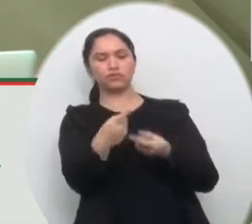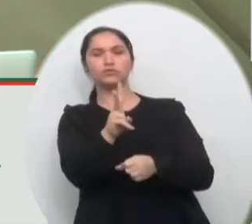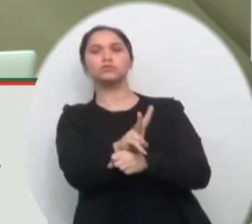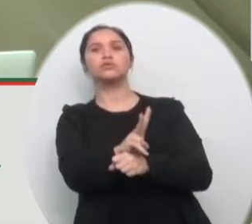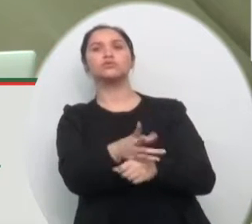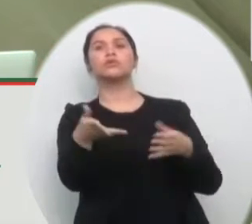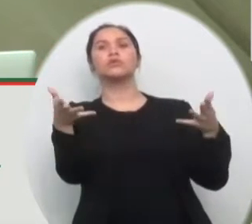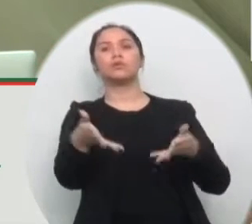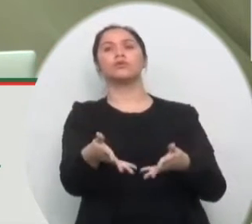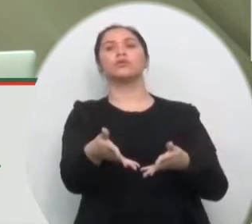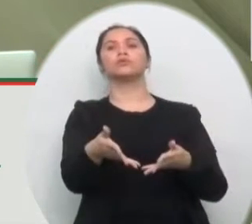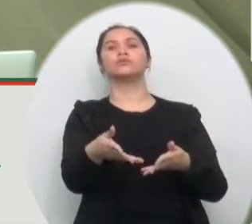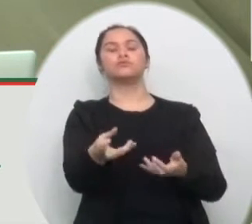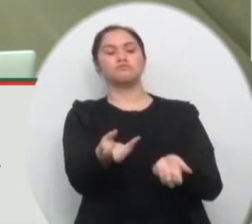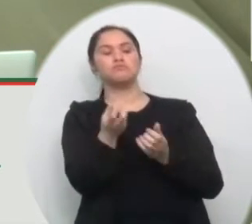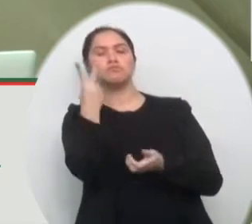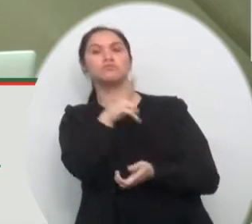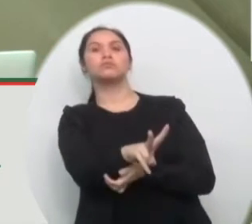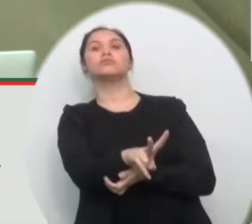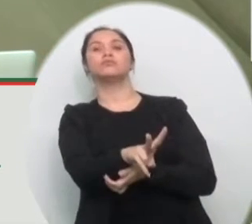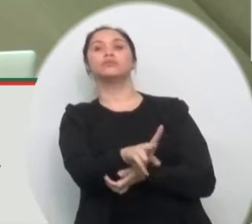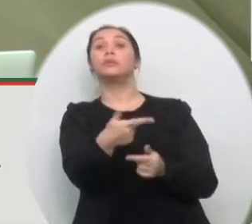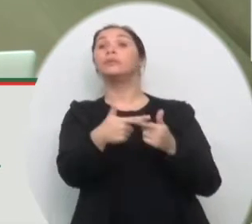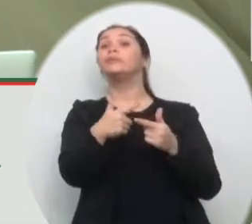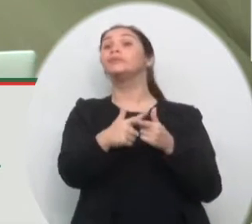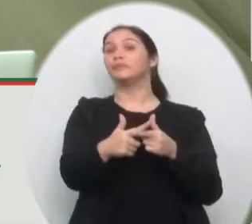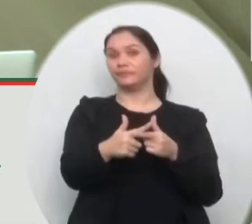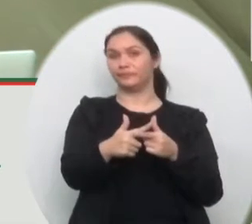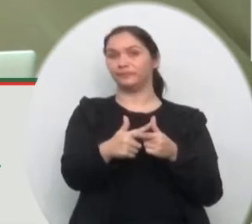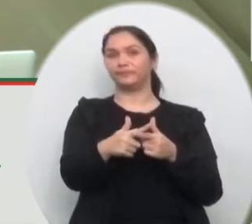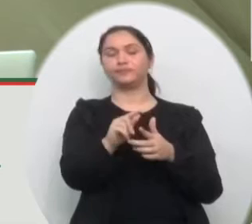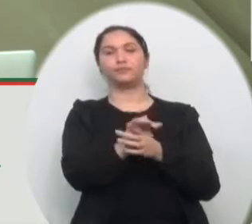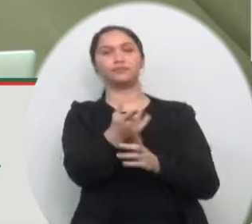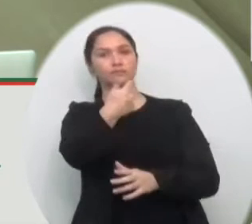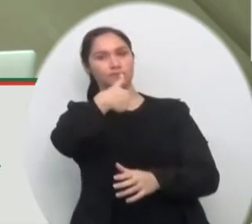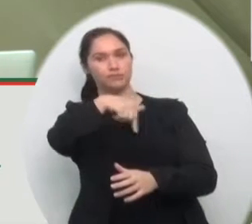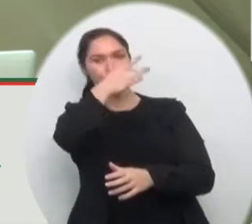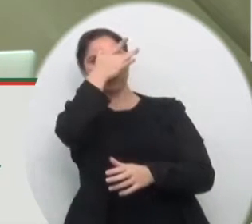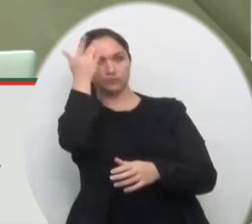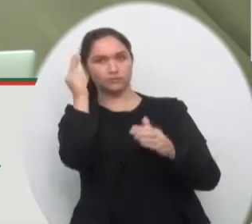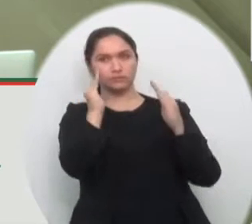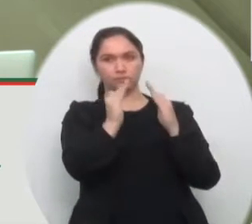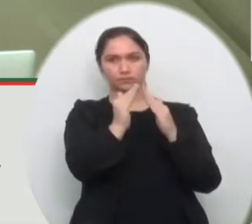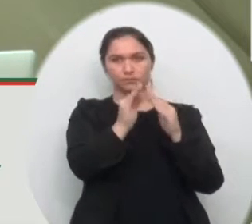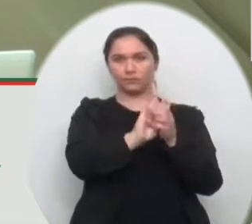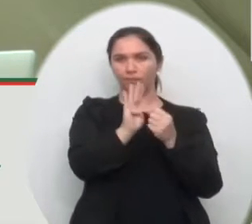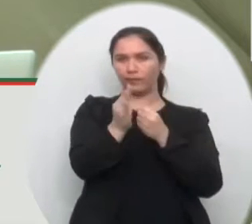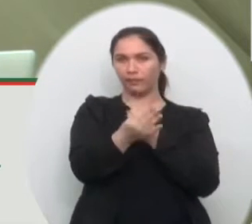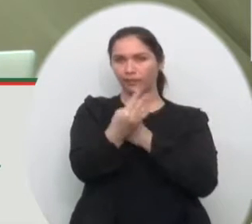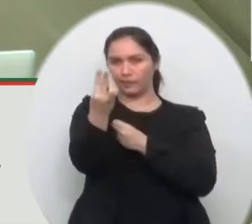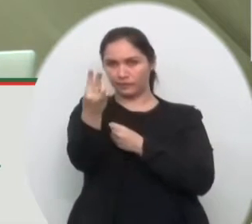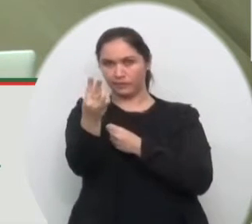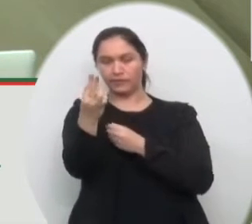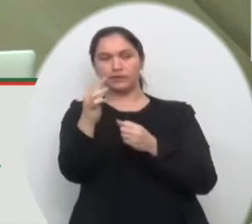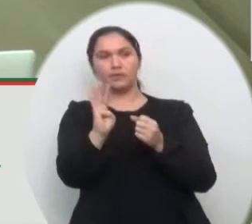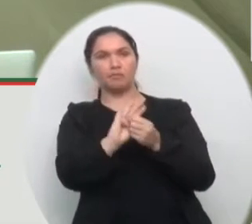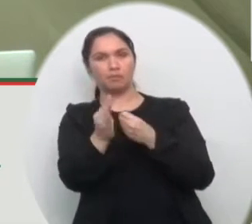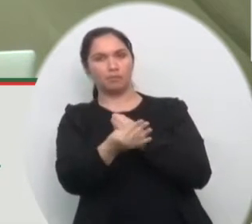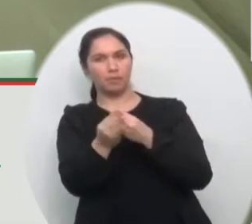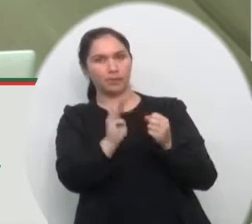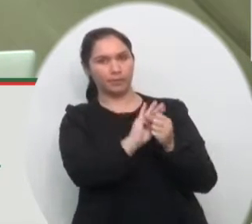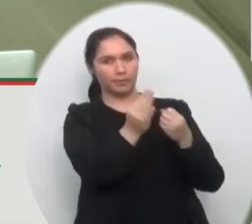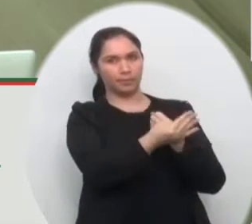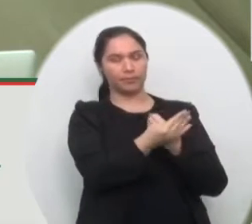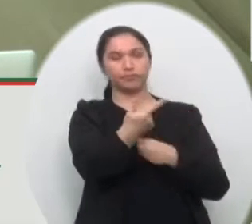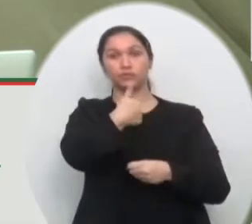é hoje e acabou. Tá? Porque, tipo assim, ó, nós moradores... A gente está passando por